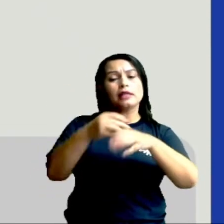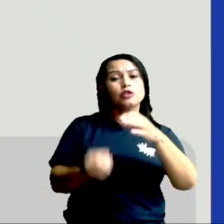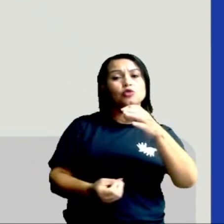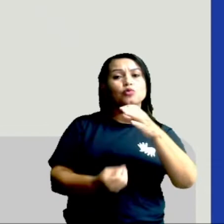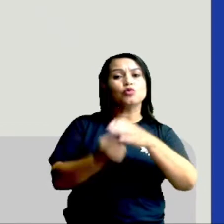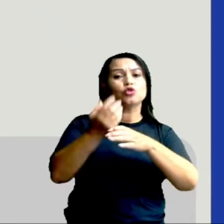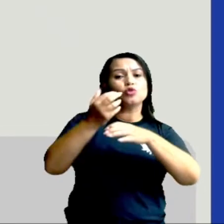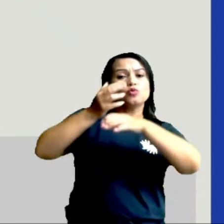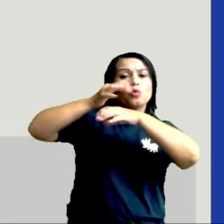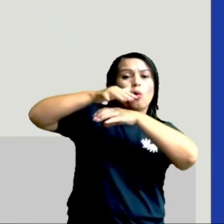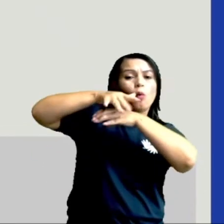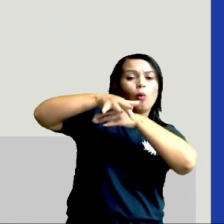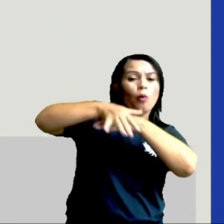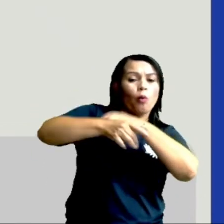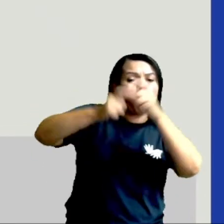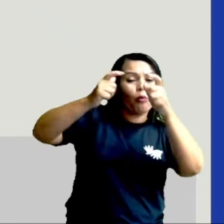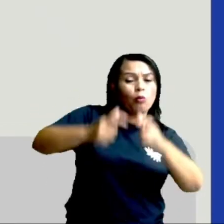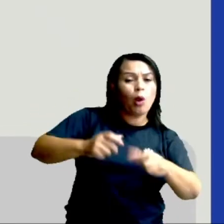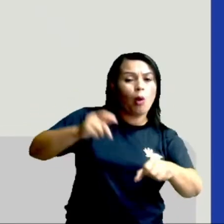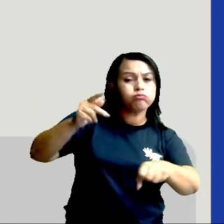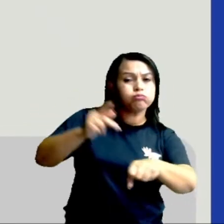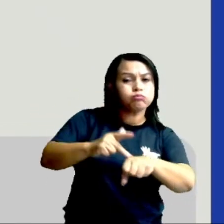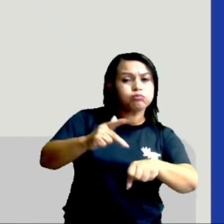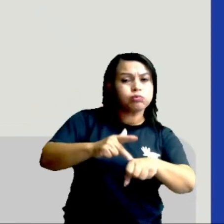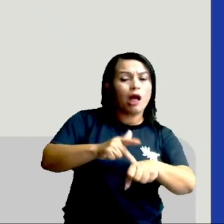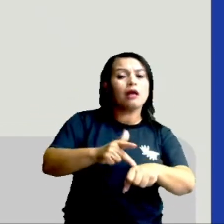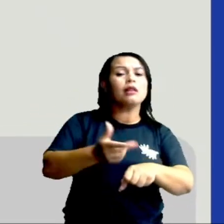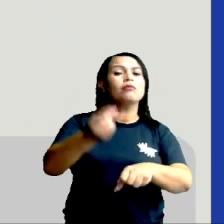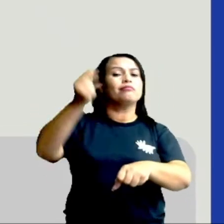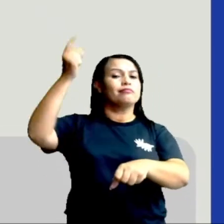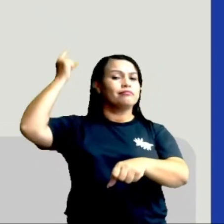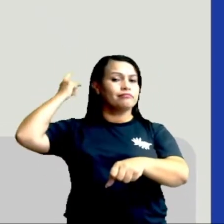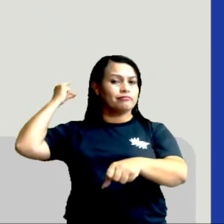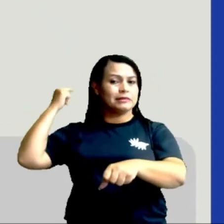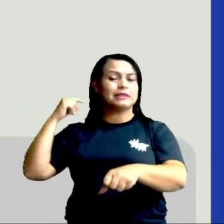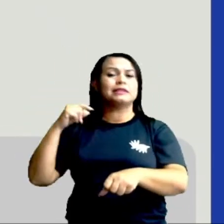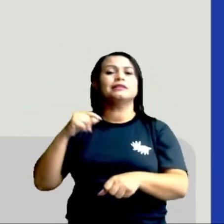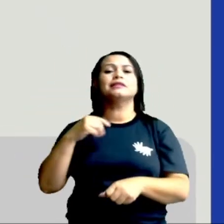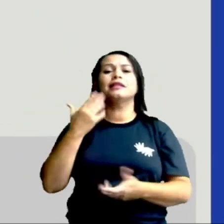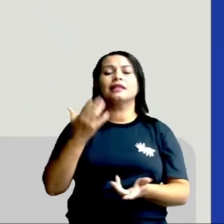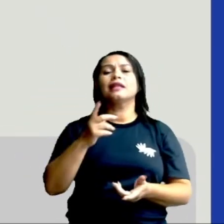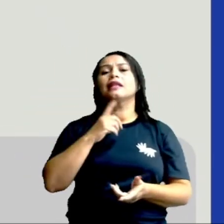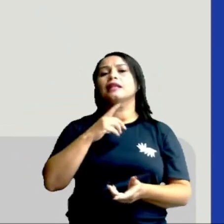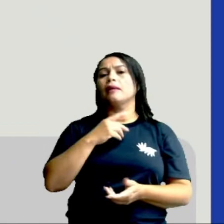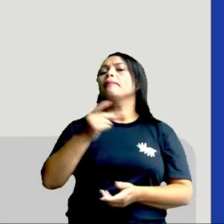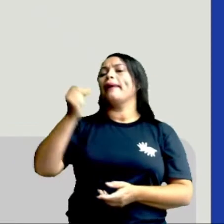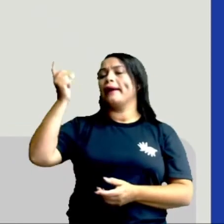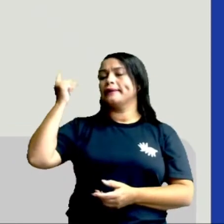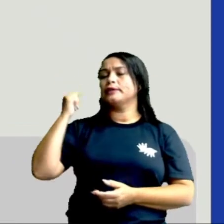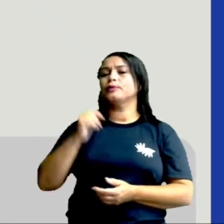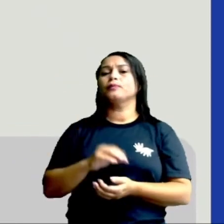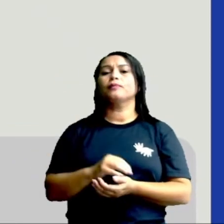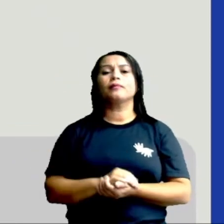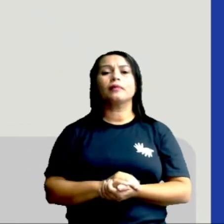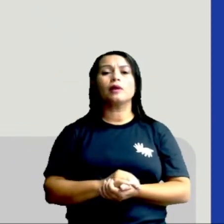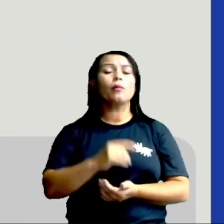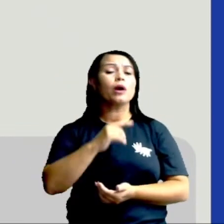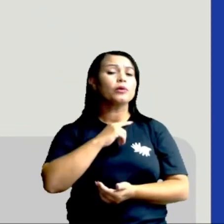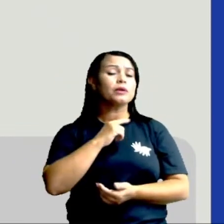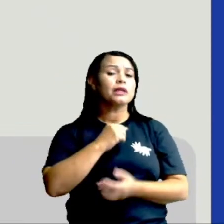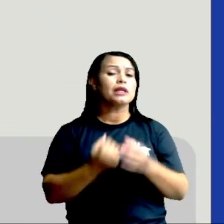na região em um passado geológico remoto, ou seja, quando a gente fala de remoto bem antigo, quando